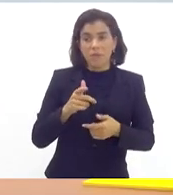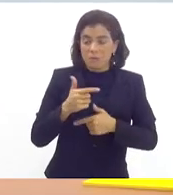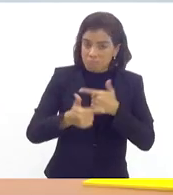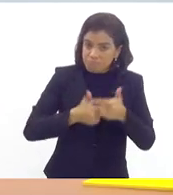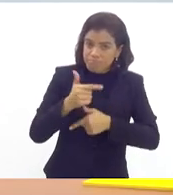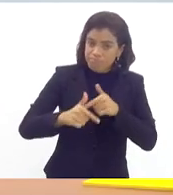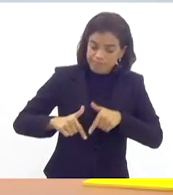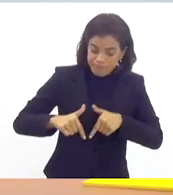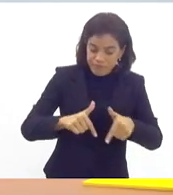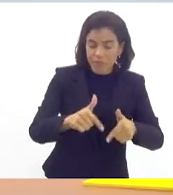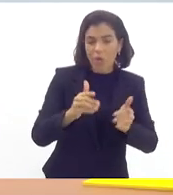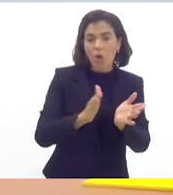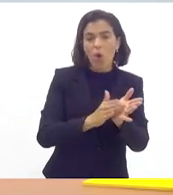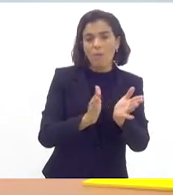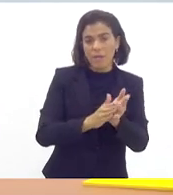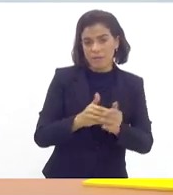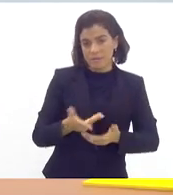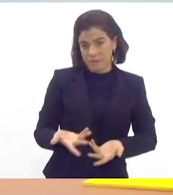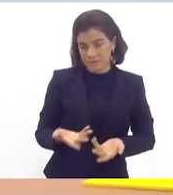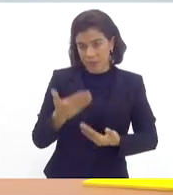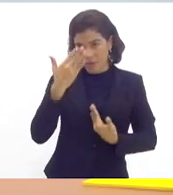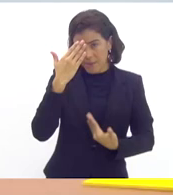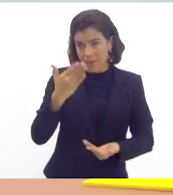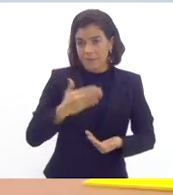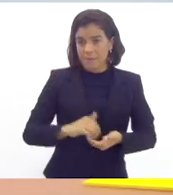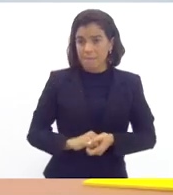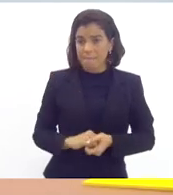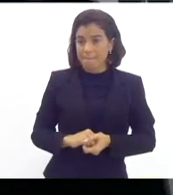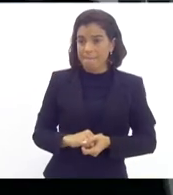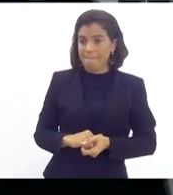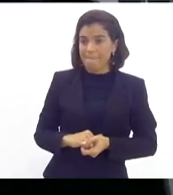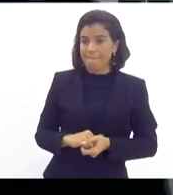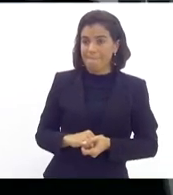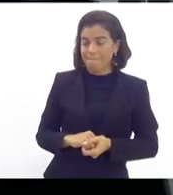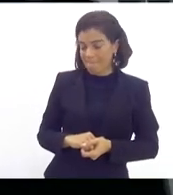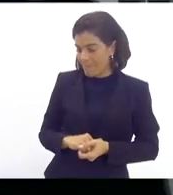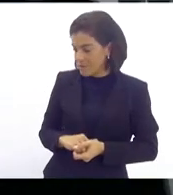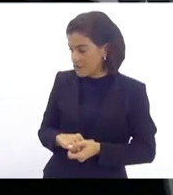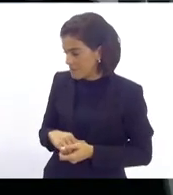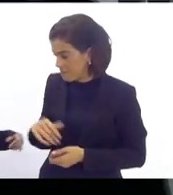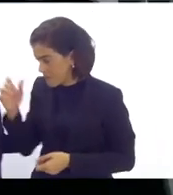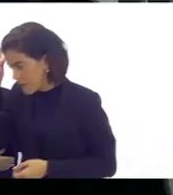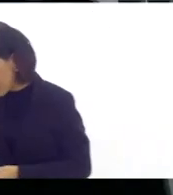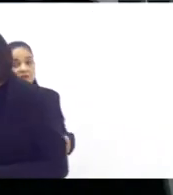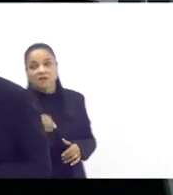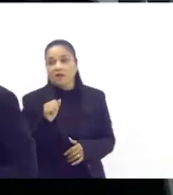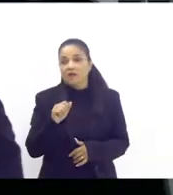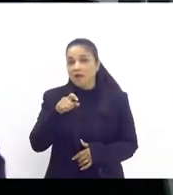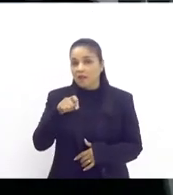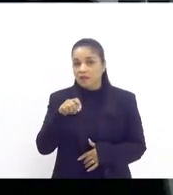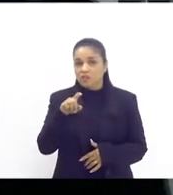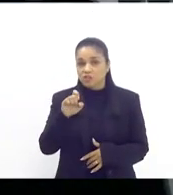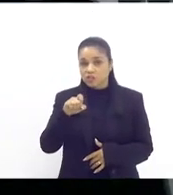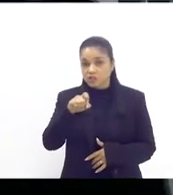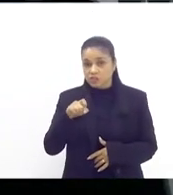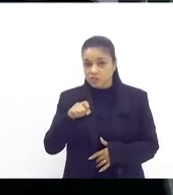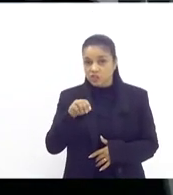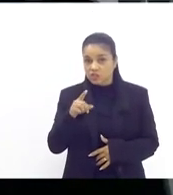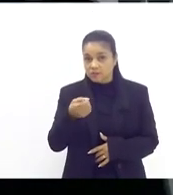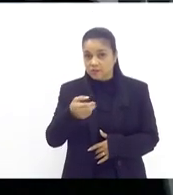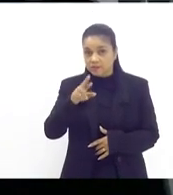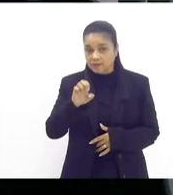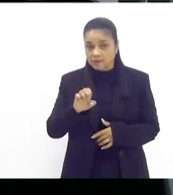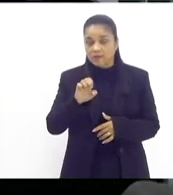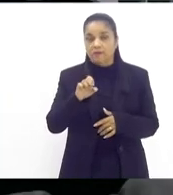diferente de cobrança do imposto. Obrigado. Então, assim, olha, os próximos, Alexandre Mello, do Cifred, presidente do Sindicato dos Auditores, o Gladstone, pelo Rio